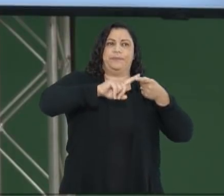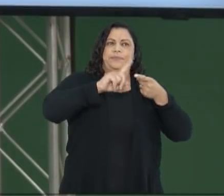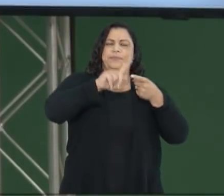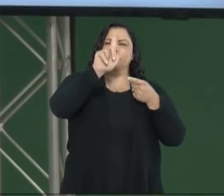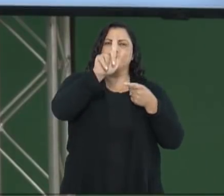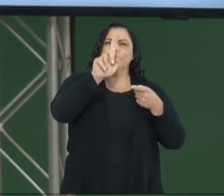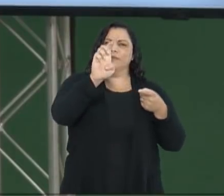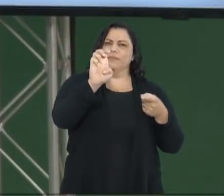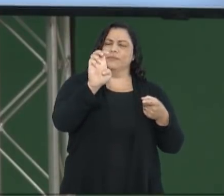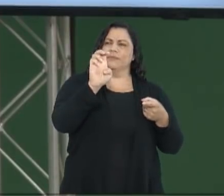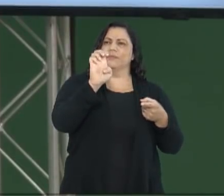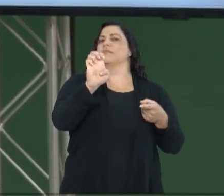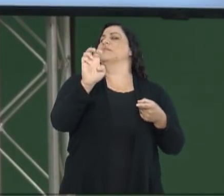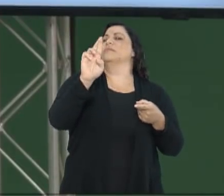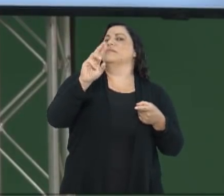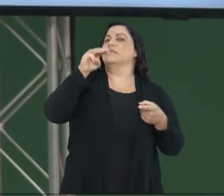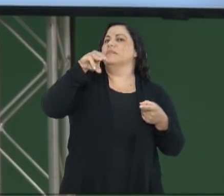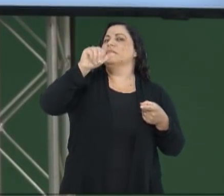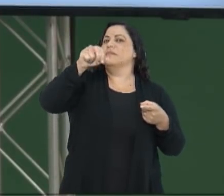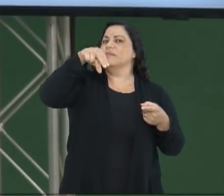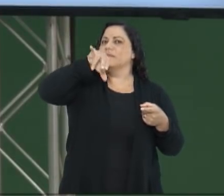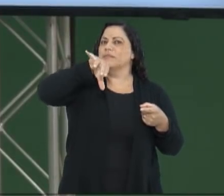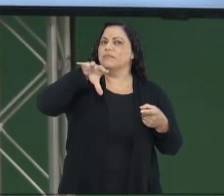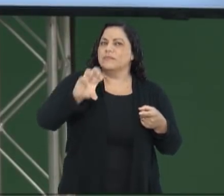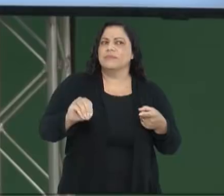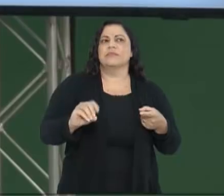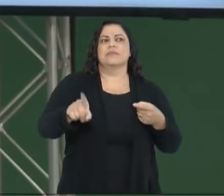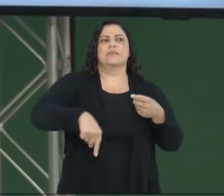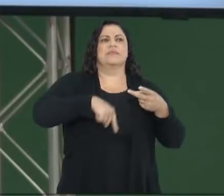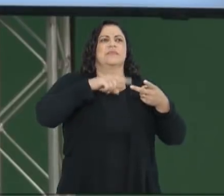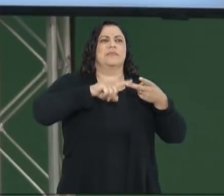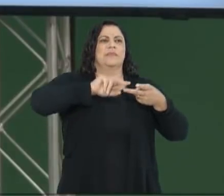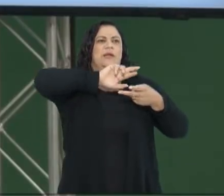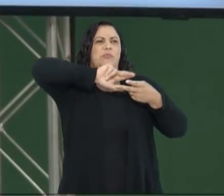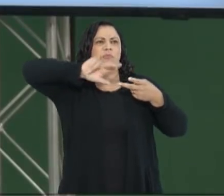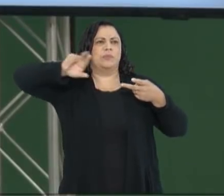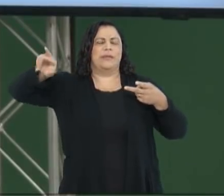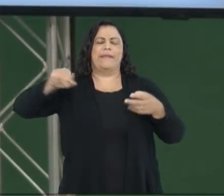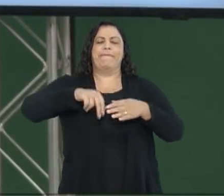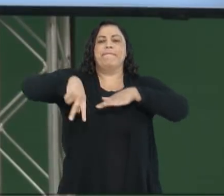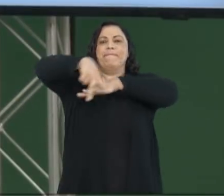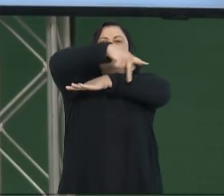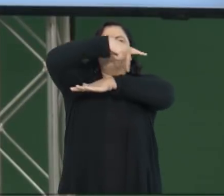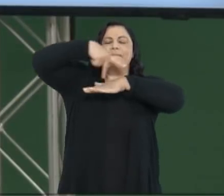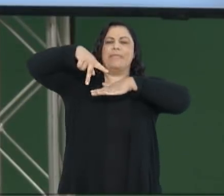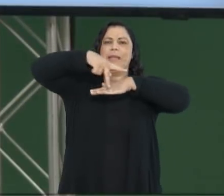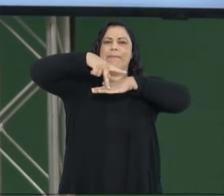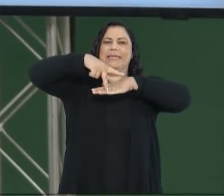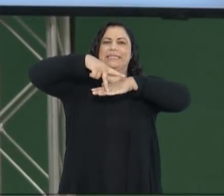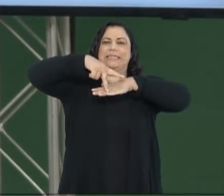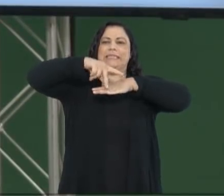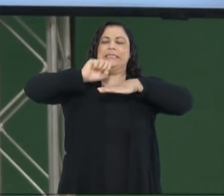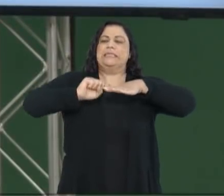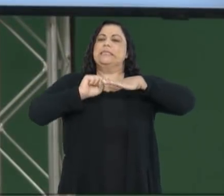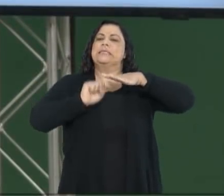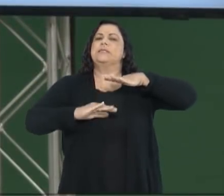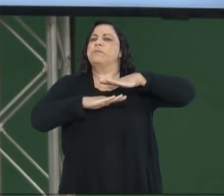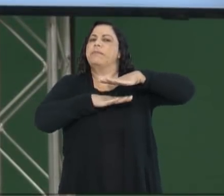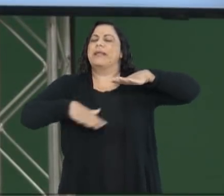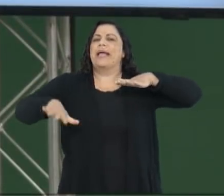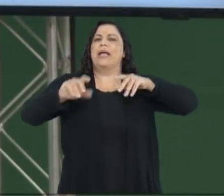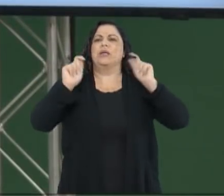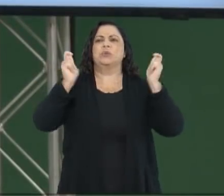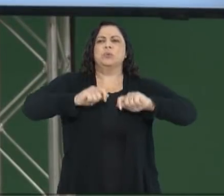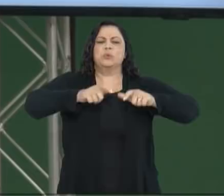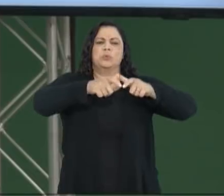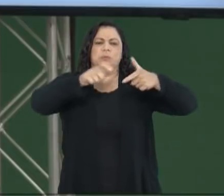está presente onde? Espalhado pela Escandinávia, Alemanha, Países Baixos e maior parte das Ilhas Britânicas. Então, quando